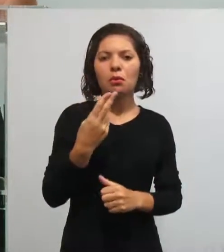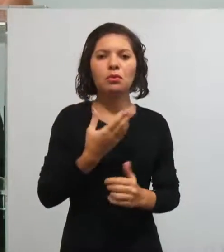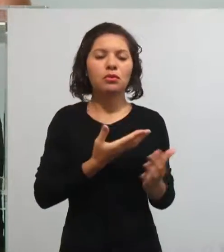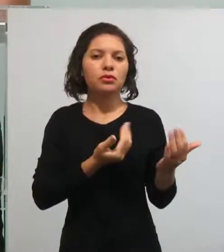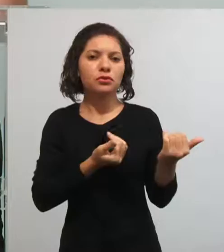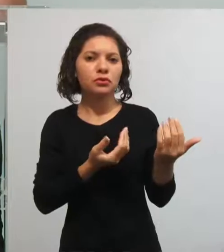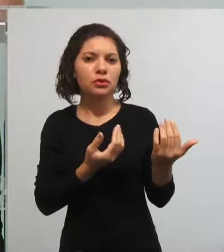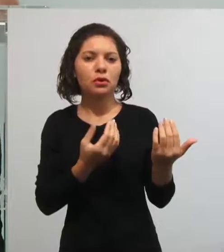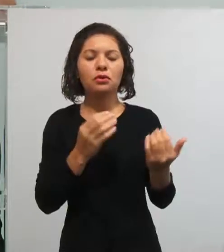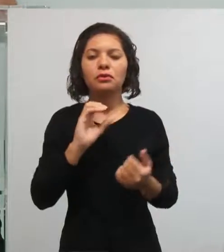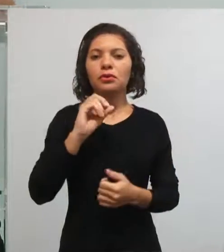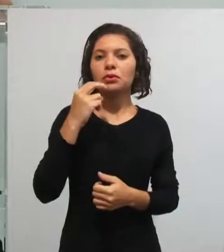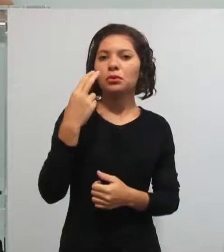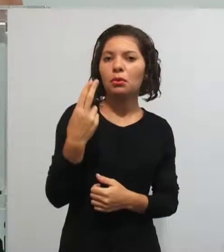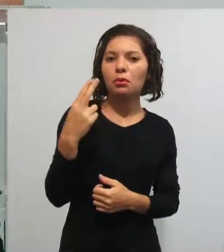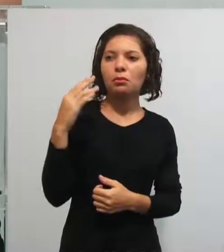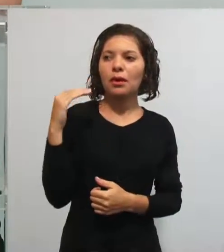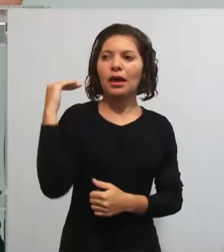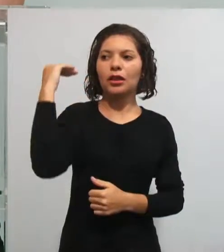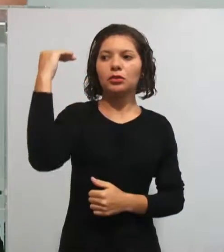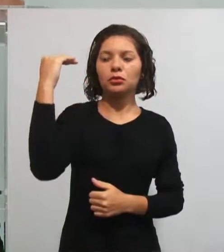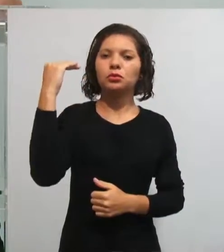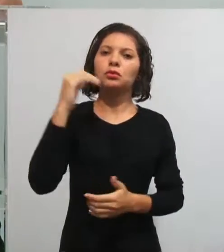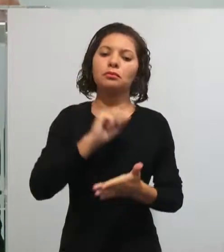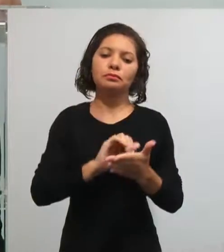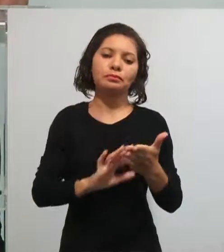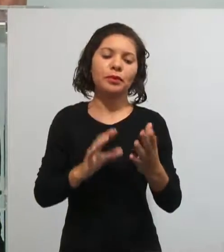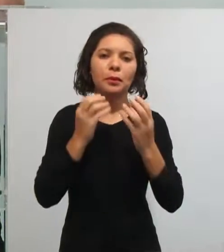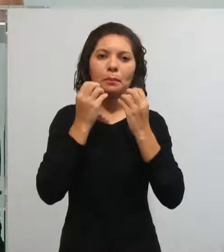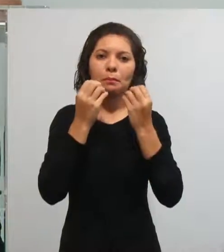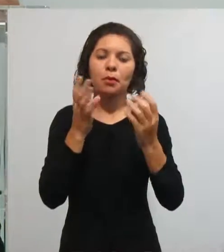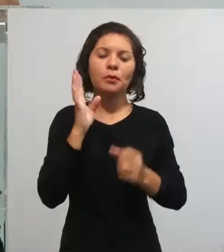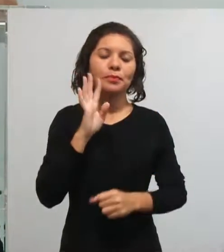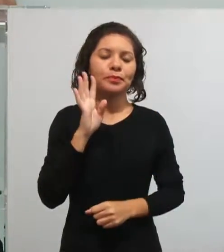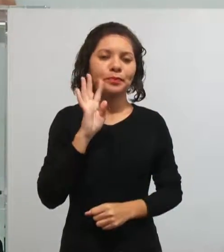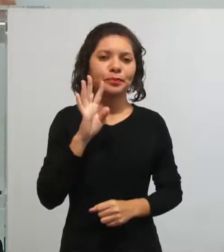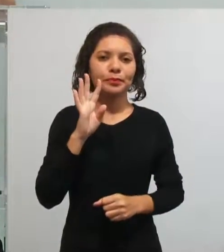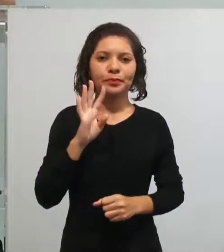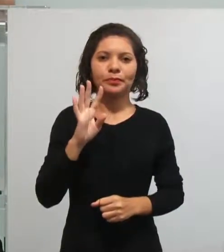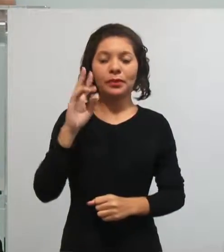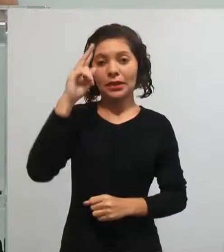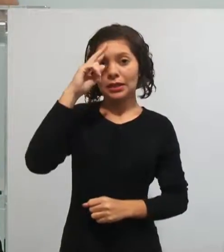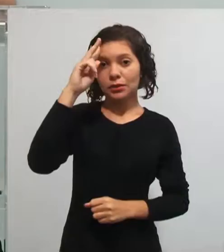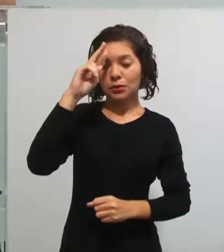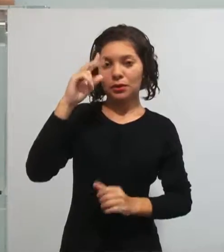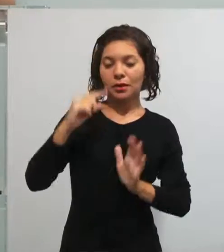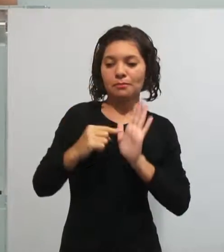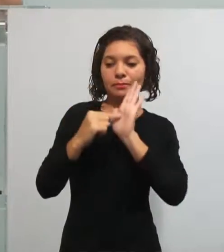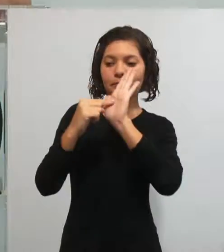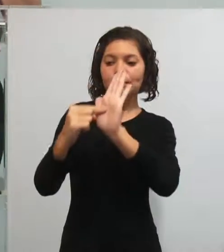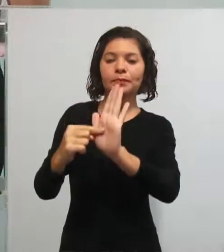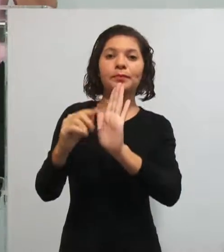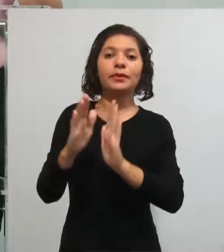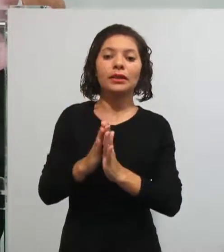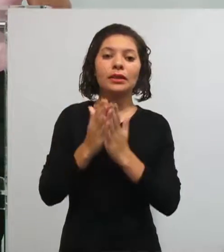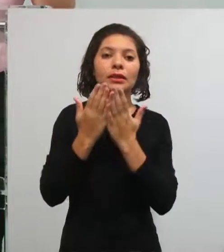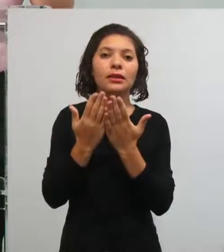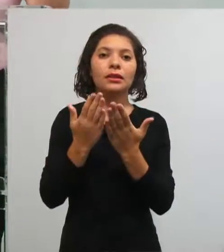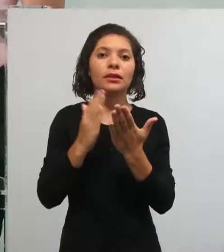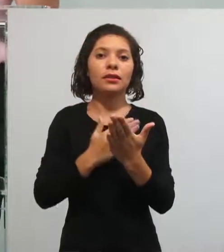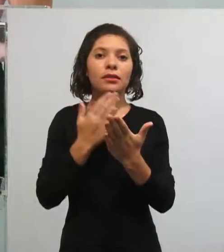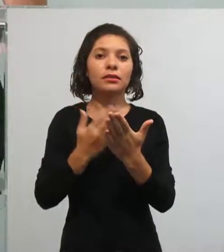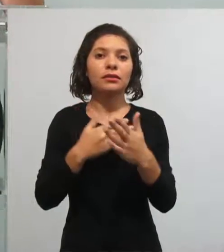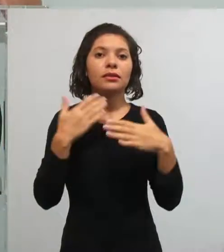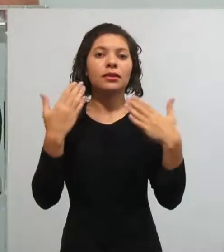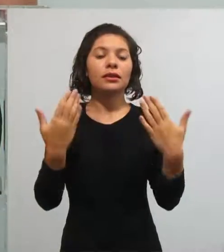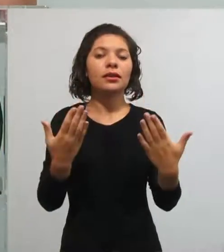adultos, gente. É uma atividade bacana de se fazer. Traga lá a história da Chapeuzinho Vermelho e aí